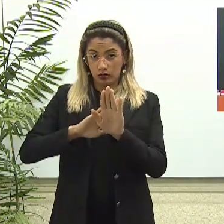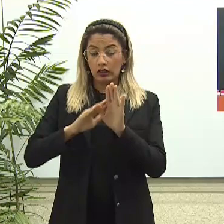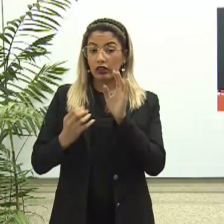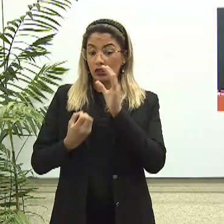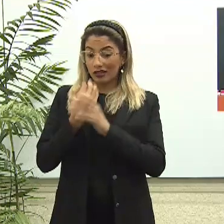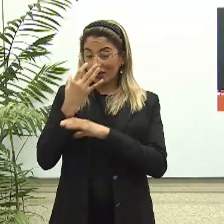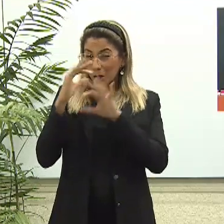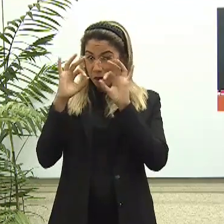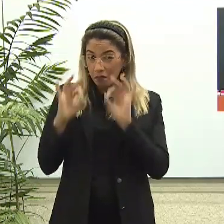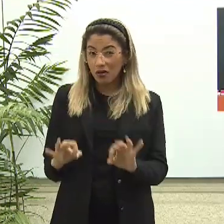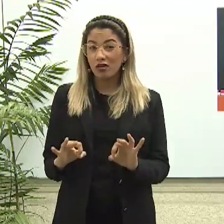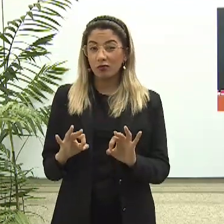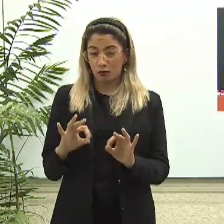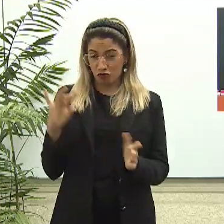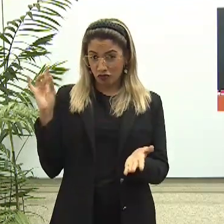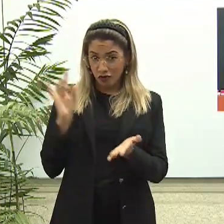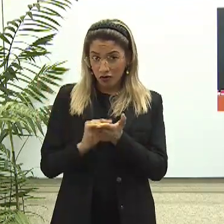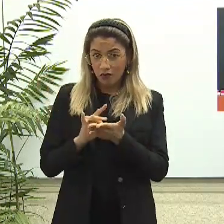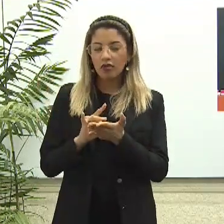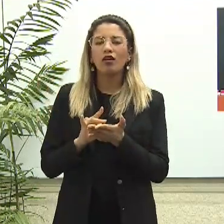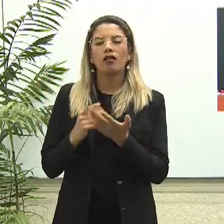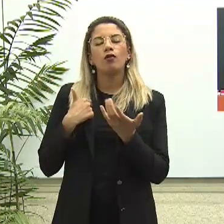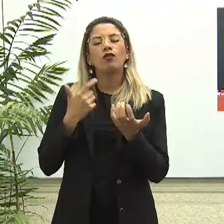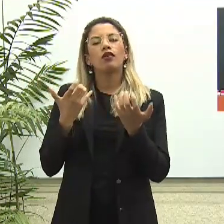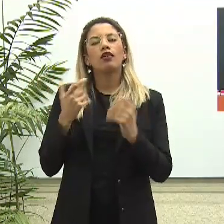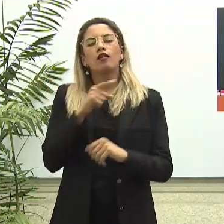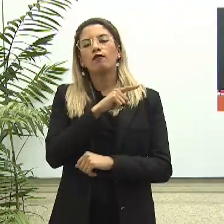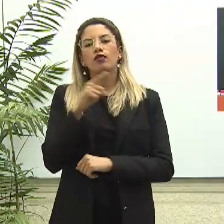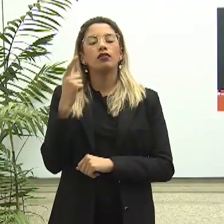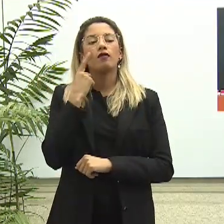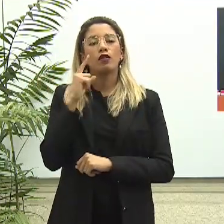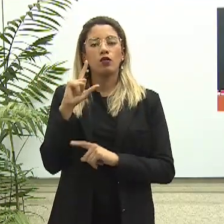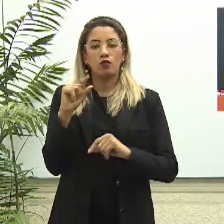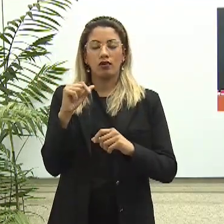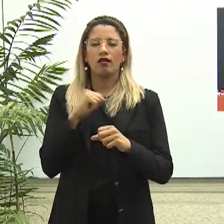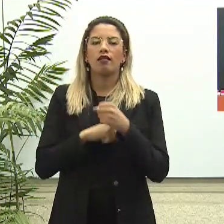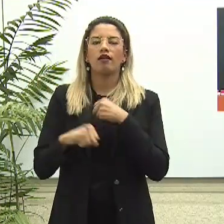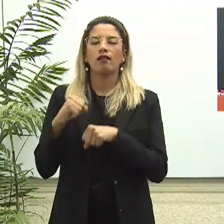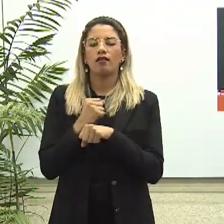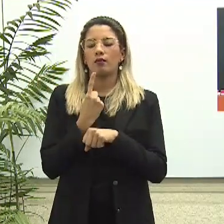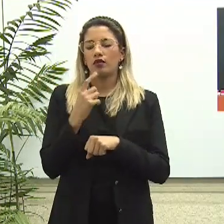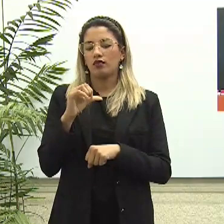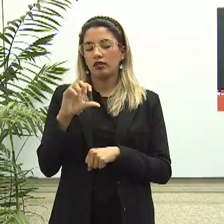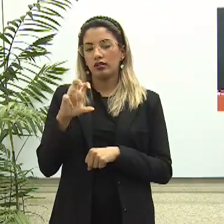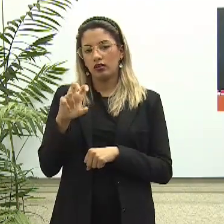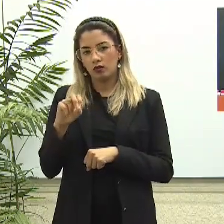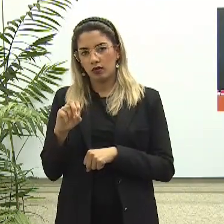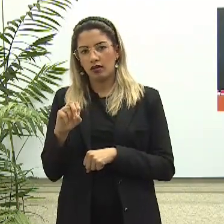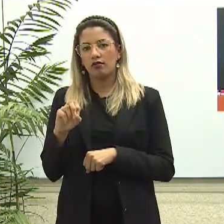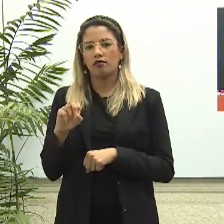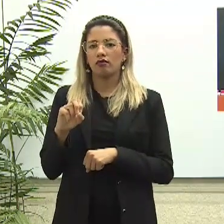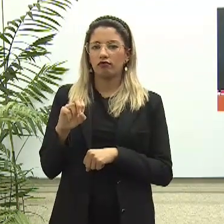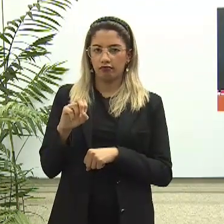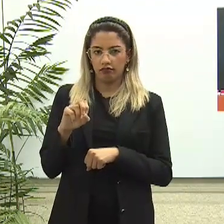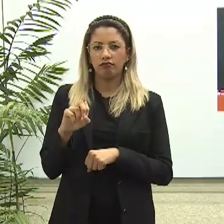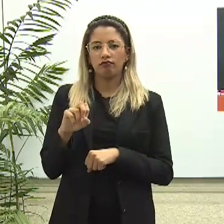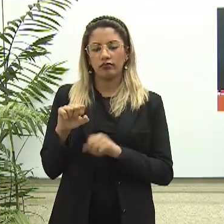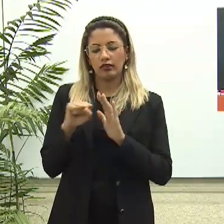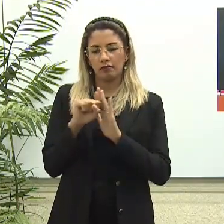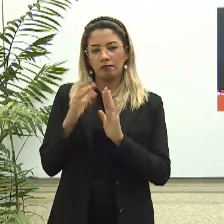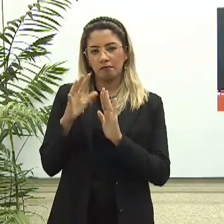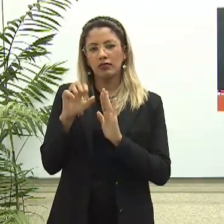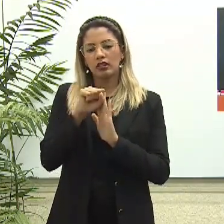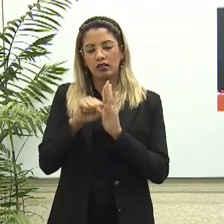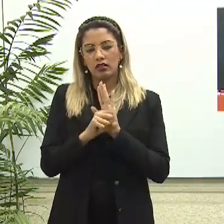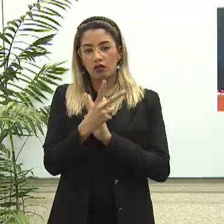vocês observassem a conferência nos anos 50 do século XX que criou o termo